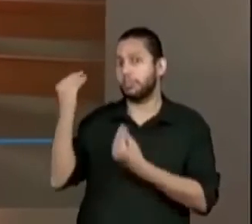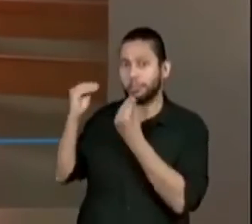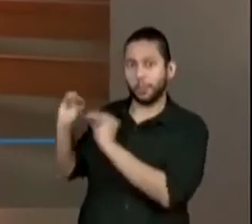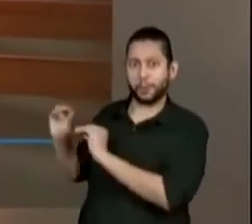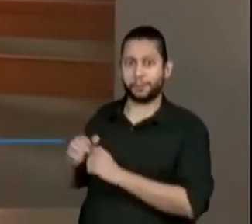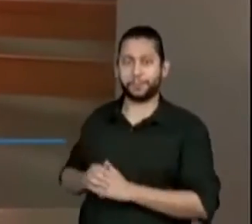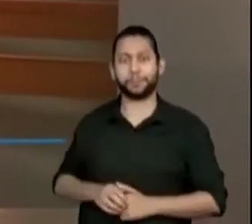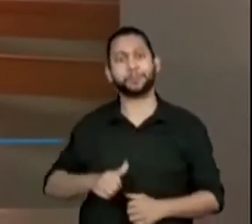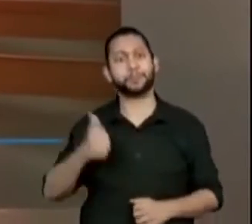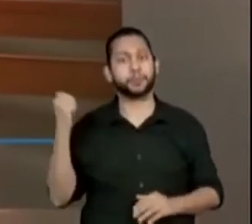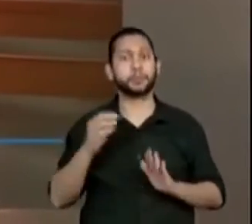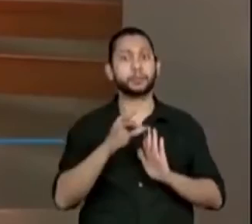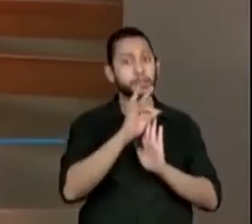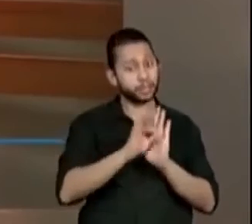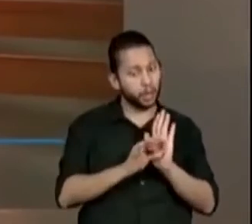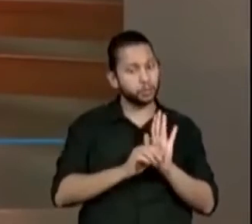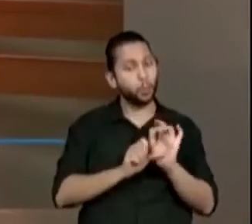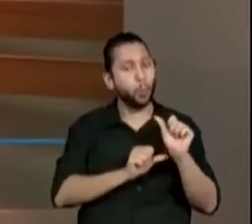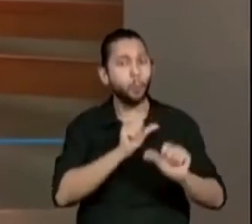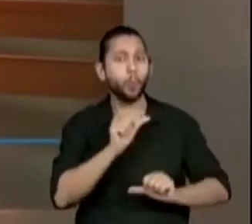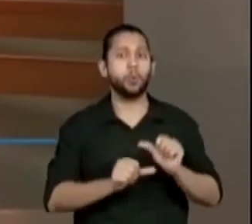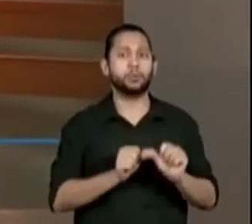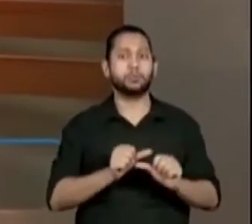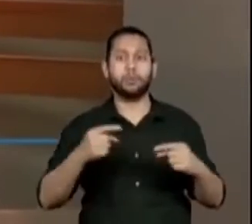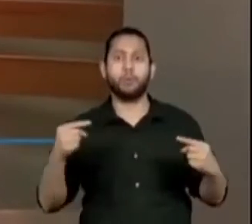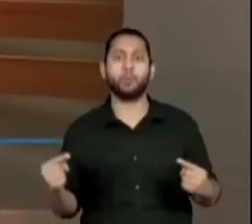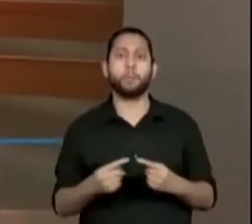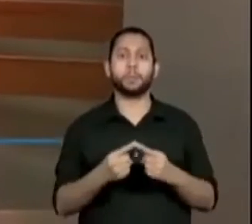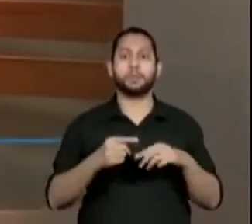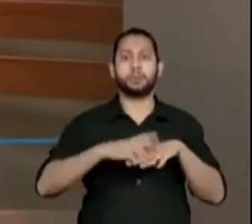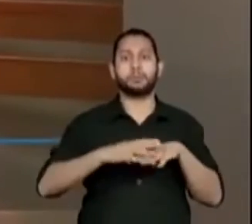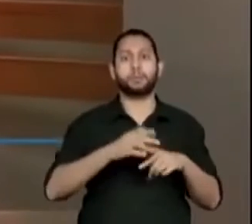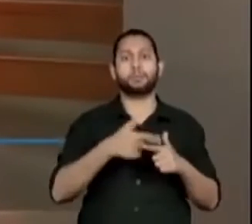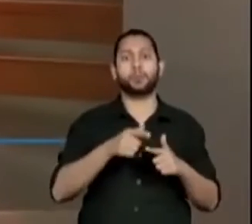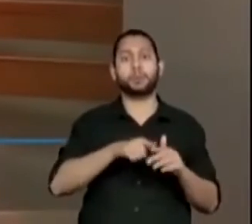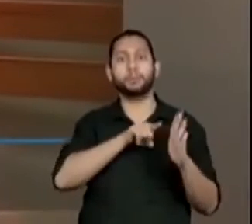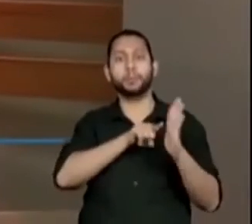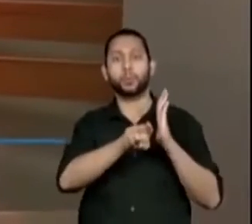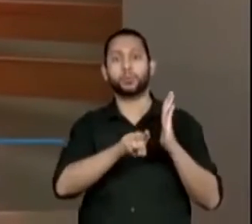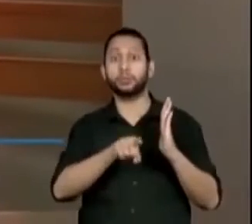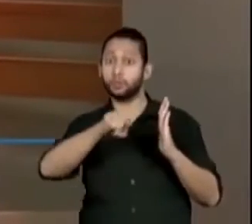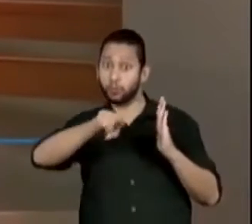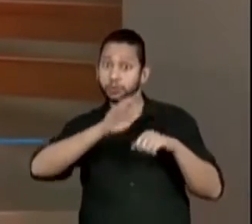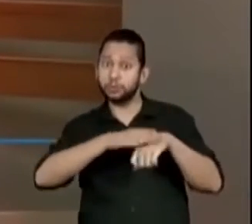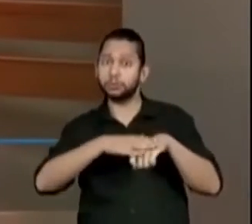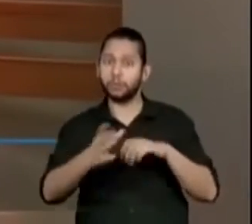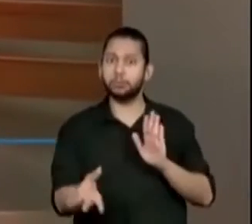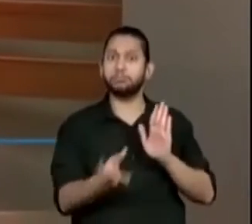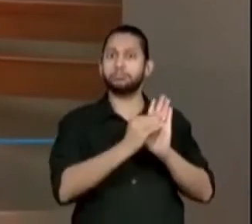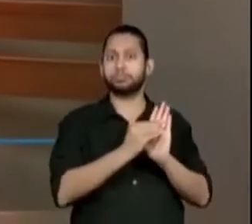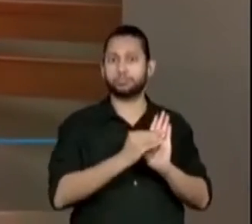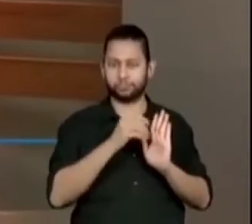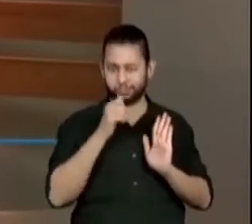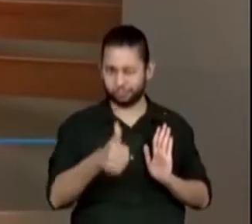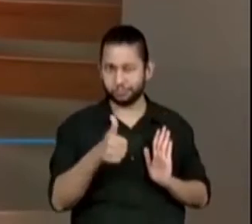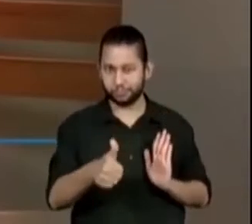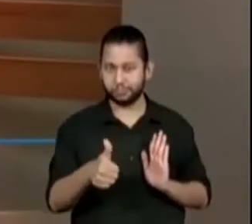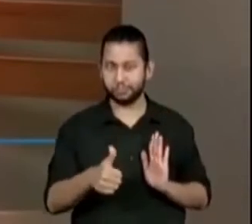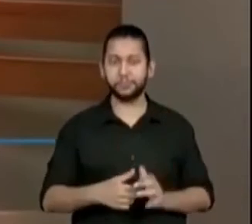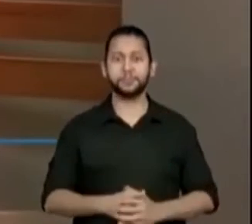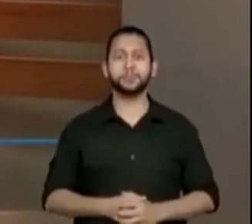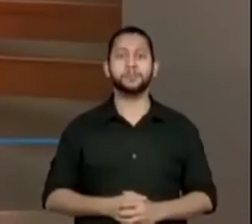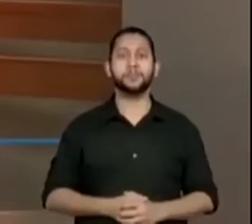o texto precisa ser completado. Ele não está completado. Você que vai completar. Ele não está completo. Você que vai